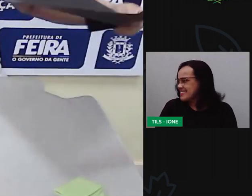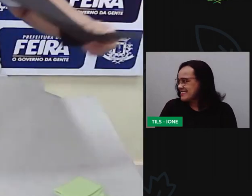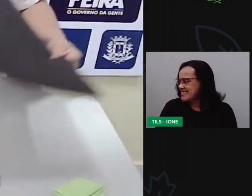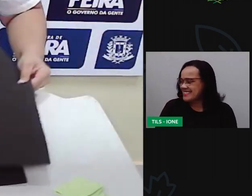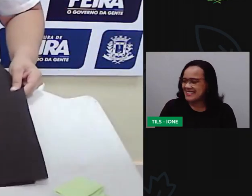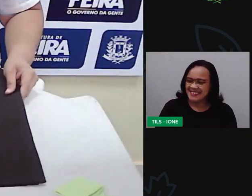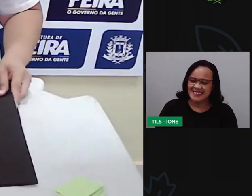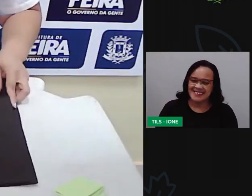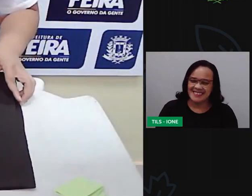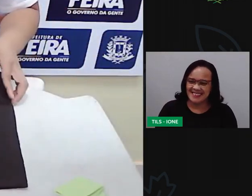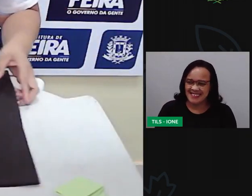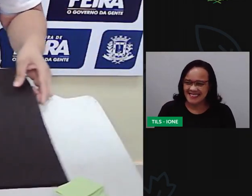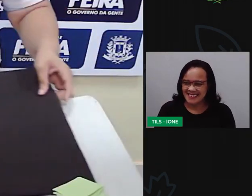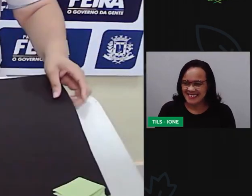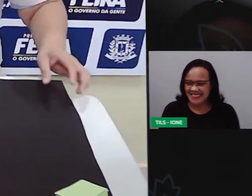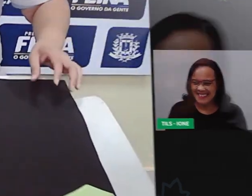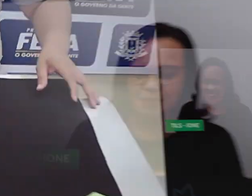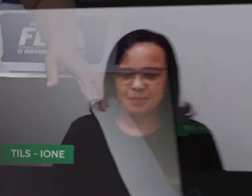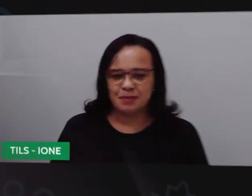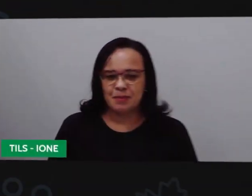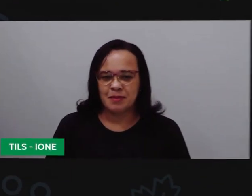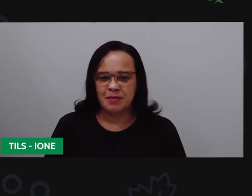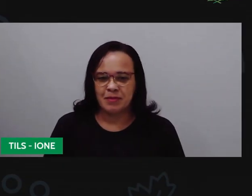vamos mudar de cenário.